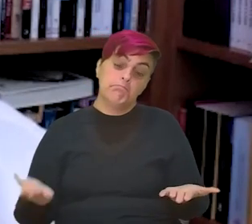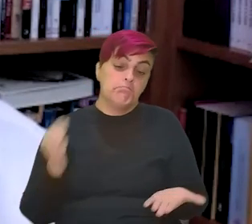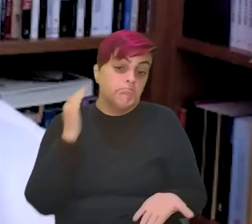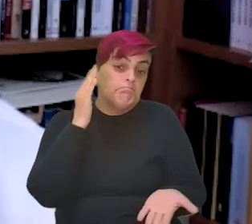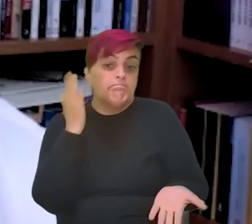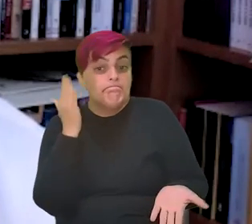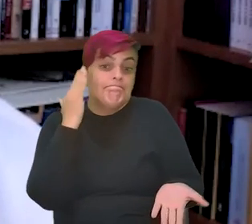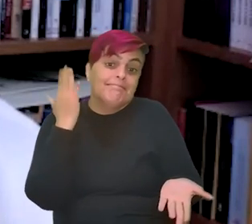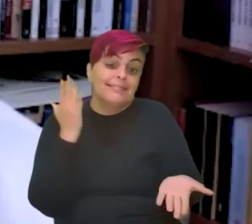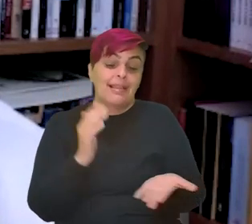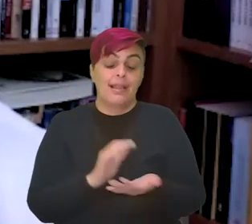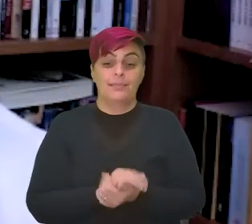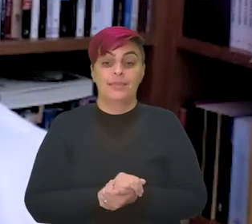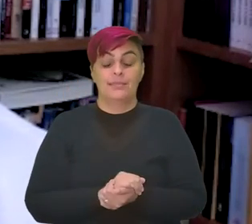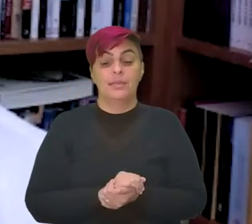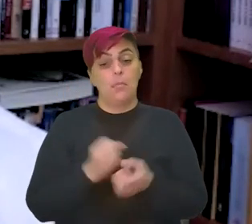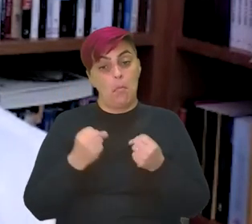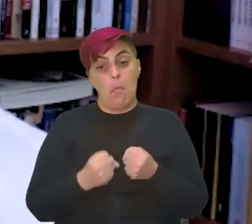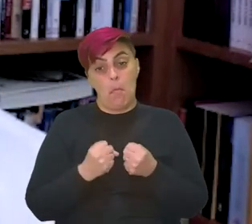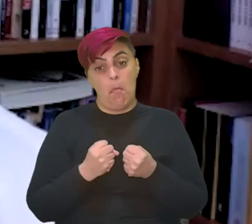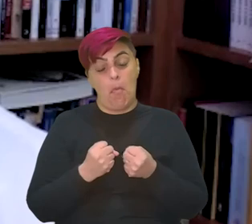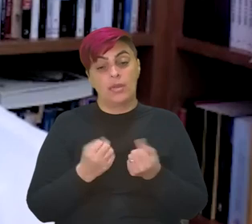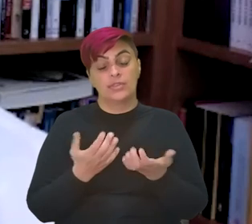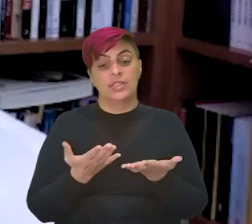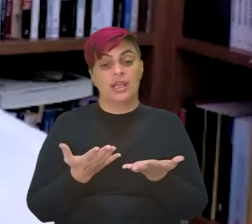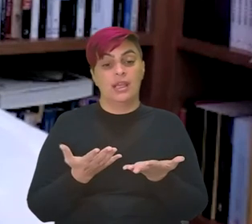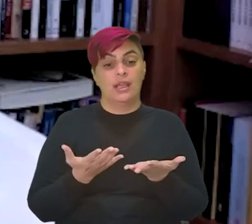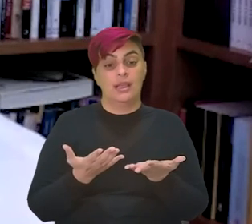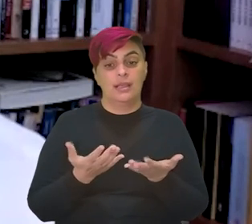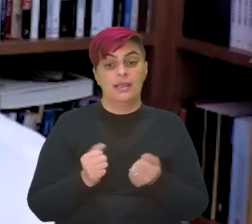quem sabe virarão, vão virar, né,